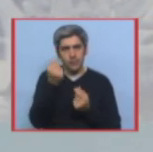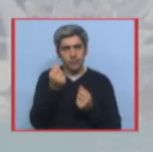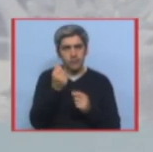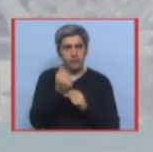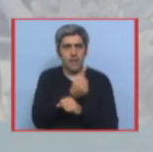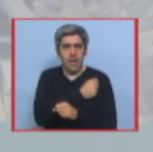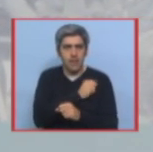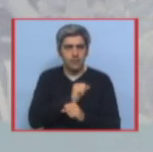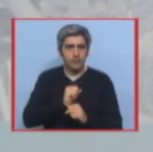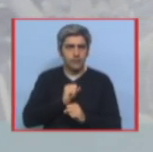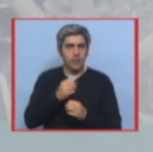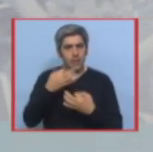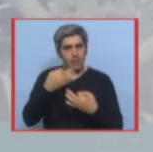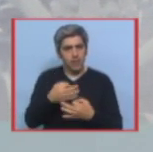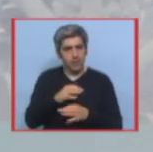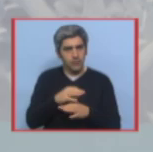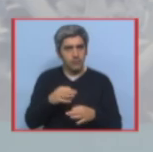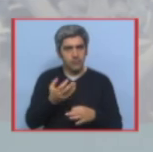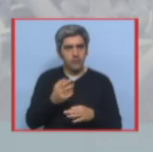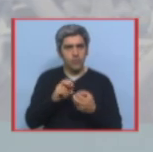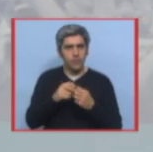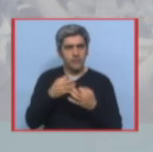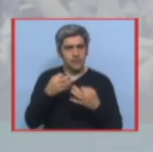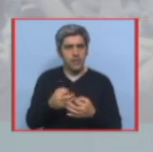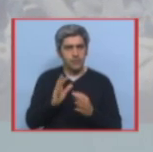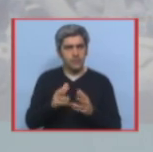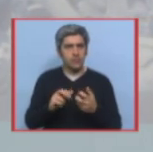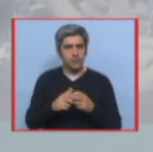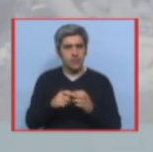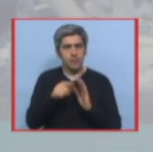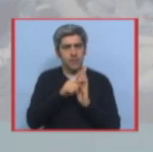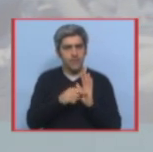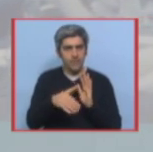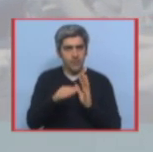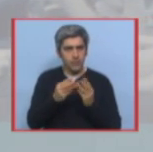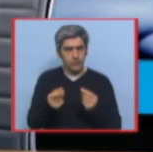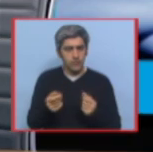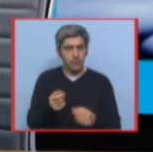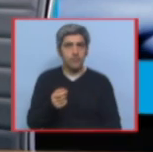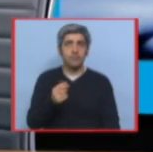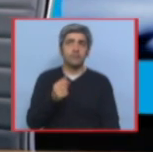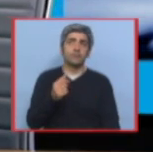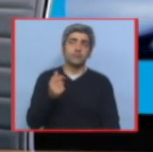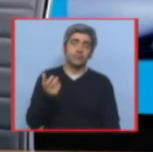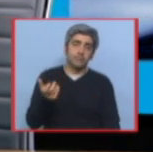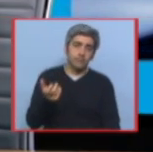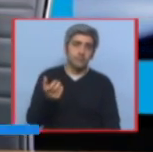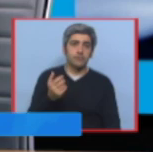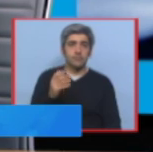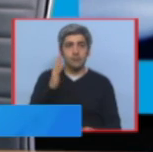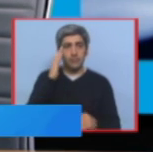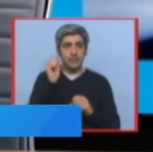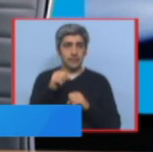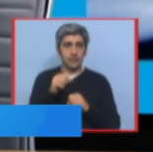financeira para ter uma casa digna. É um problema sério este para resolver e estas medidas vão resolvê-lo? Em princípio, sim, se tudo correr